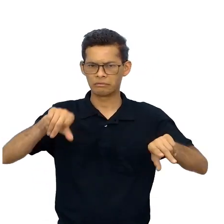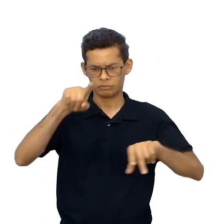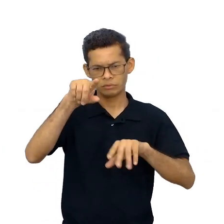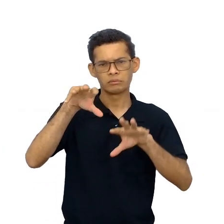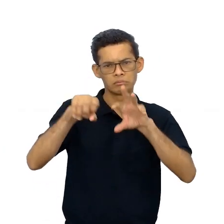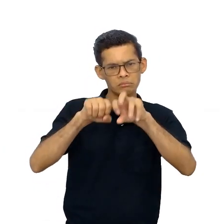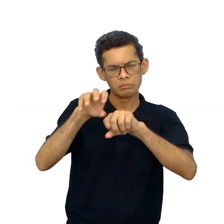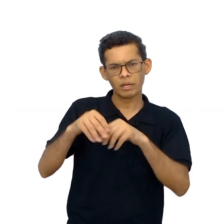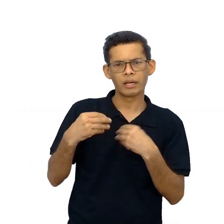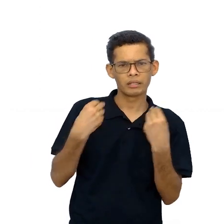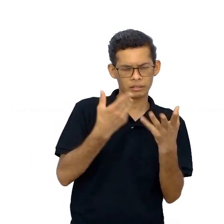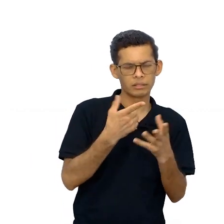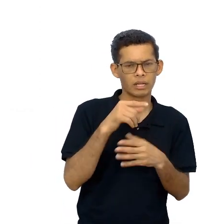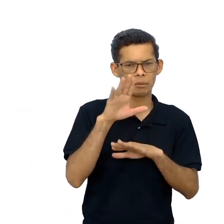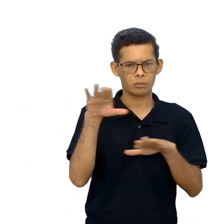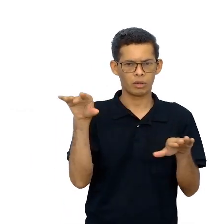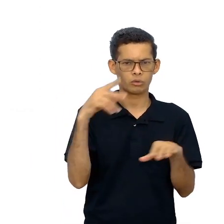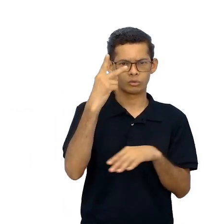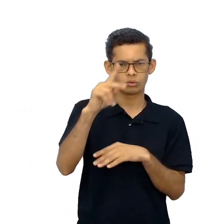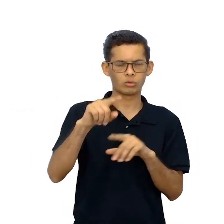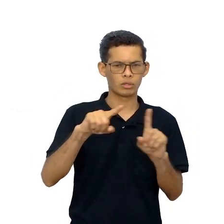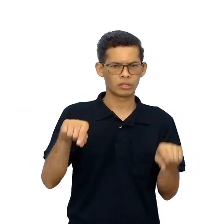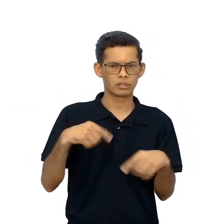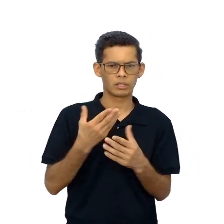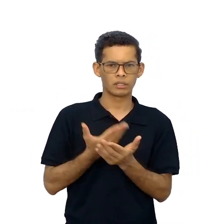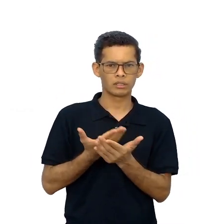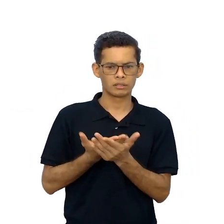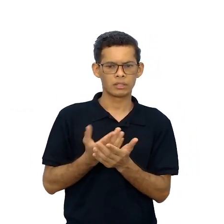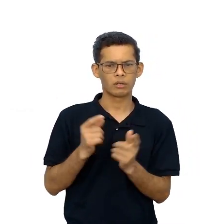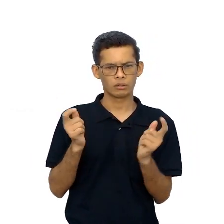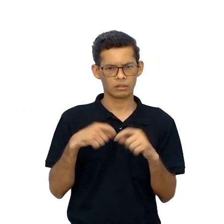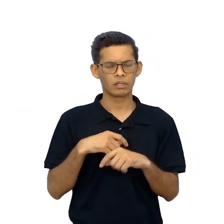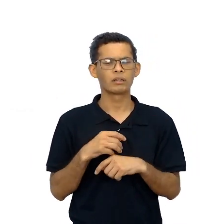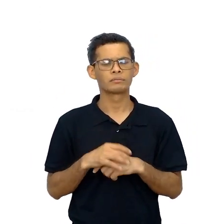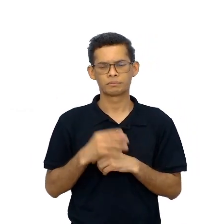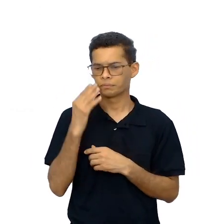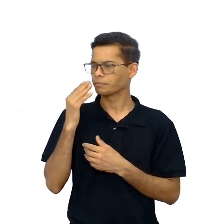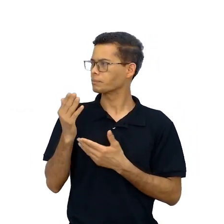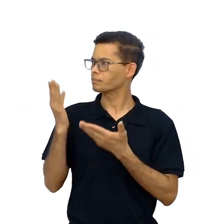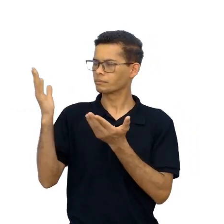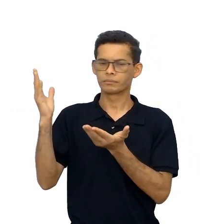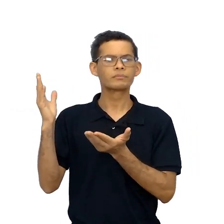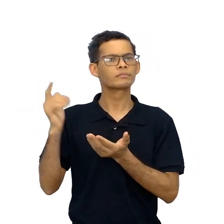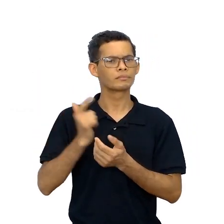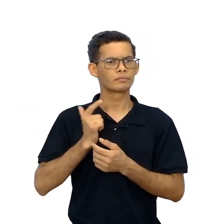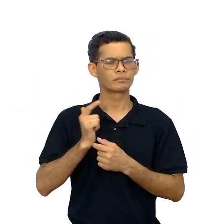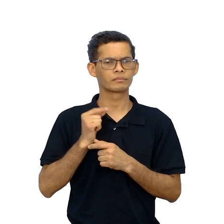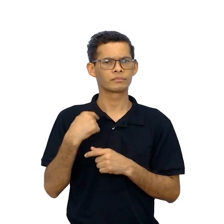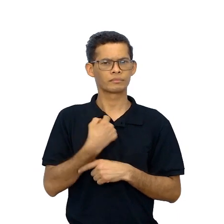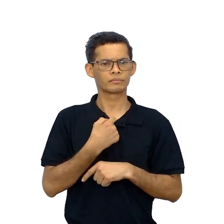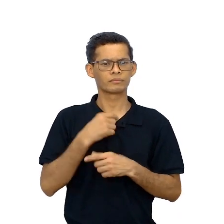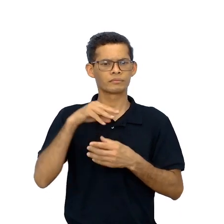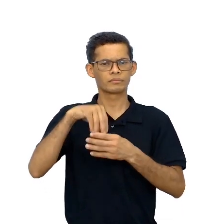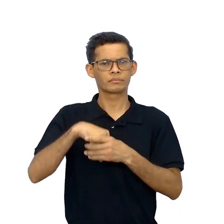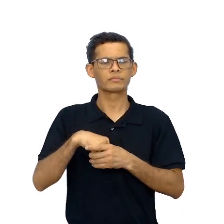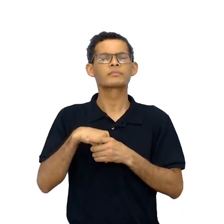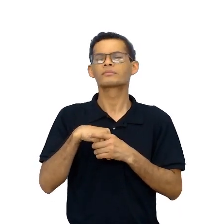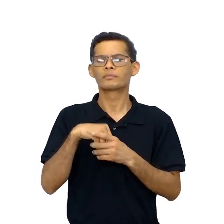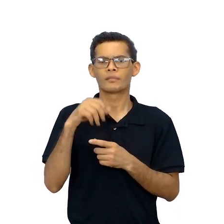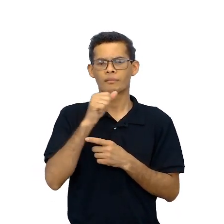conversar com os estudantes. Aqui nós temos uma atividade do 8º ano, onde nós também fomos buscar lá na AP do